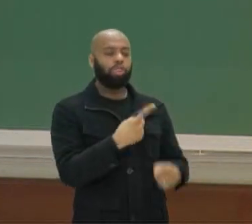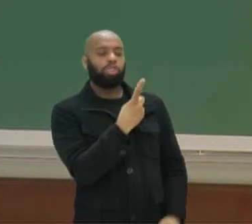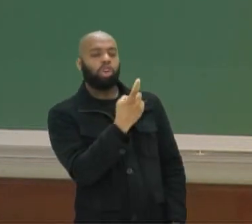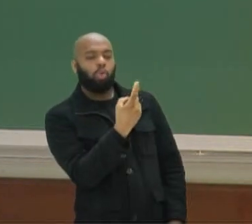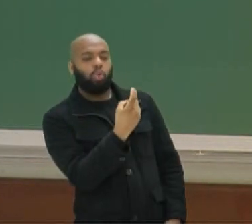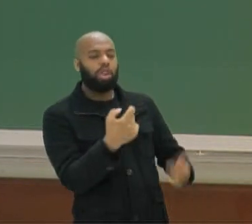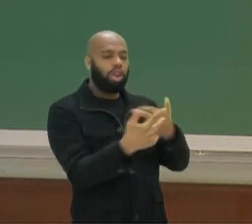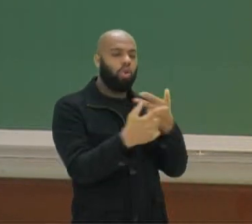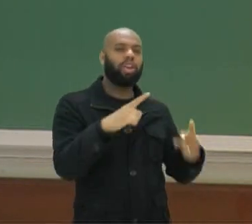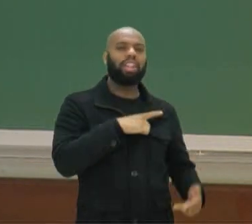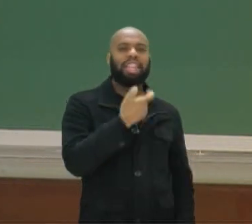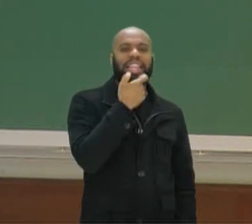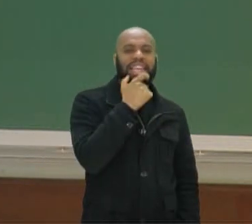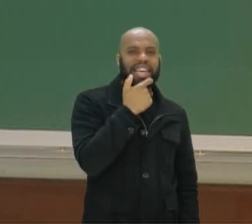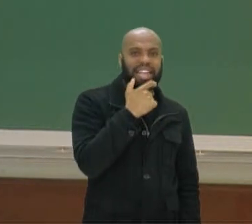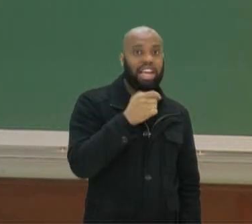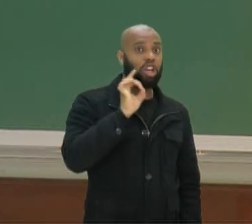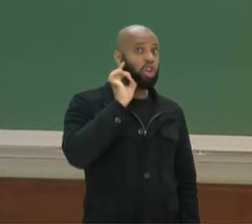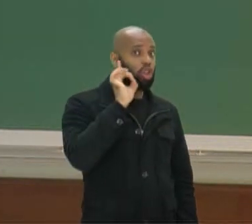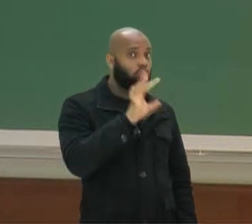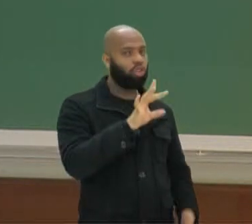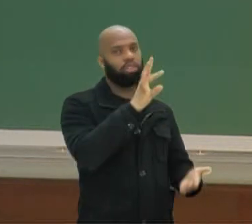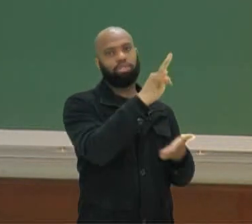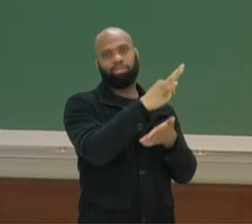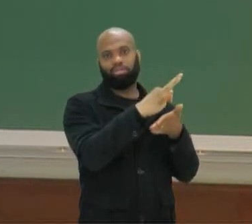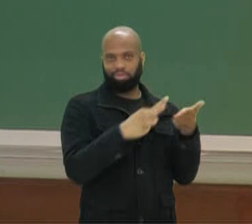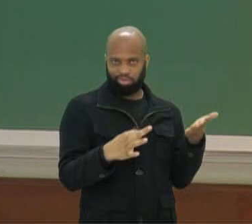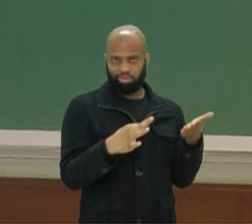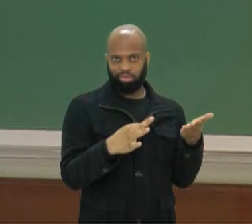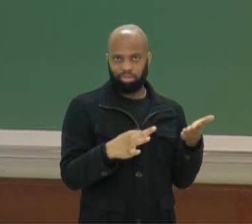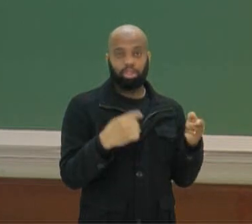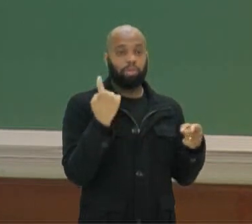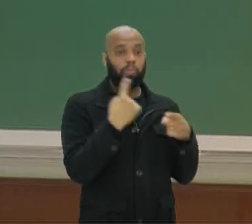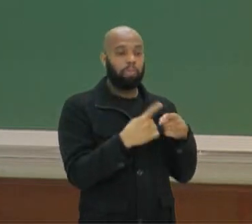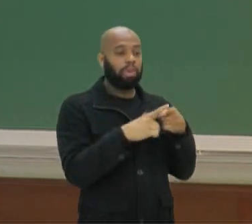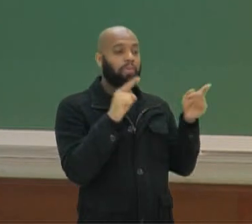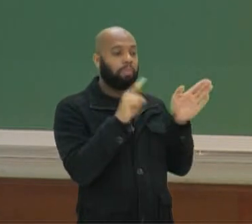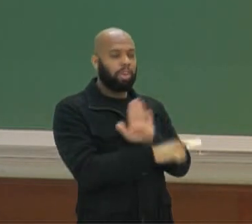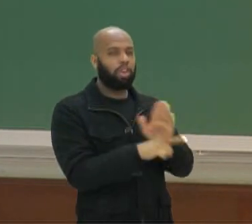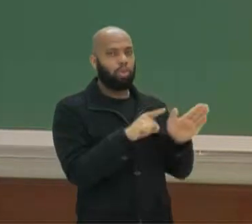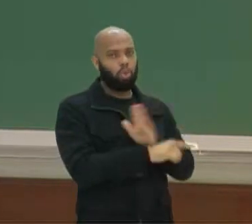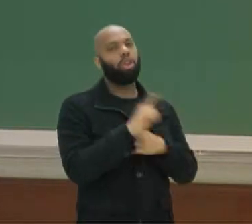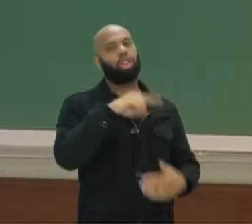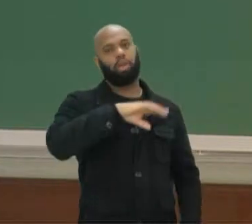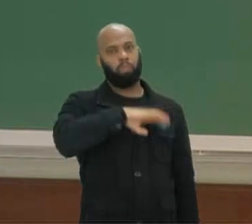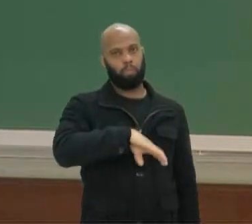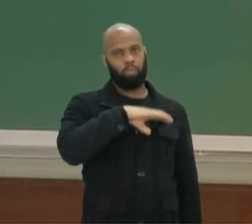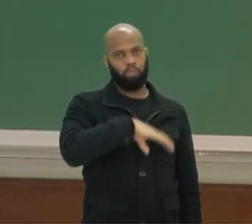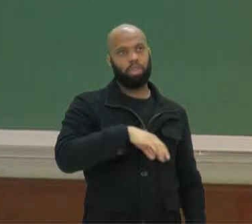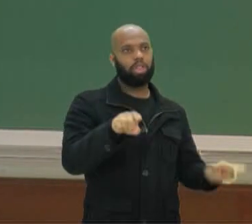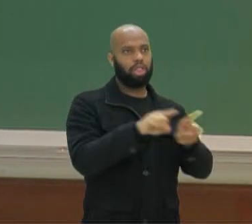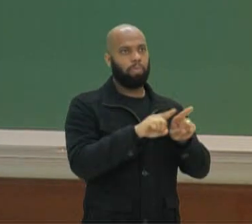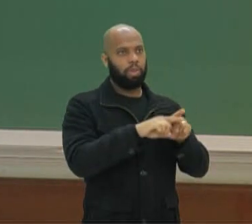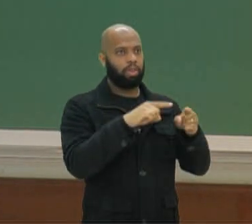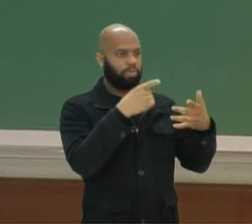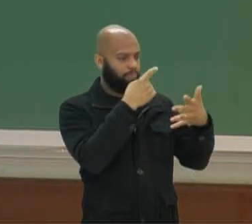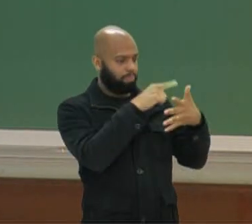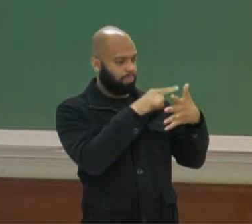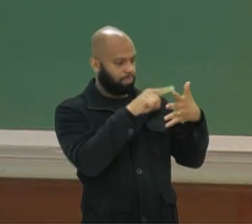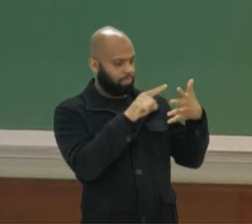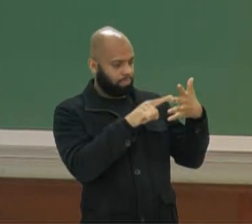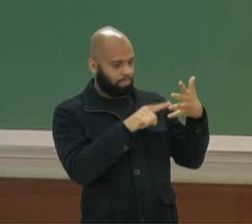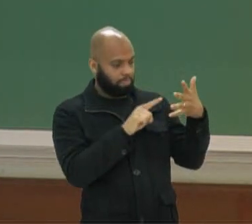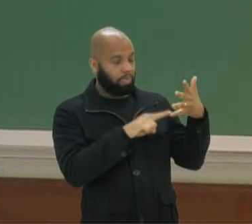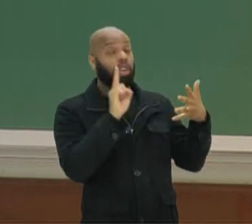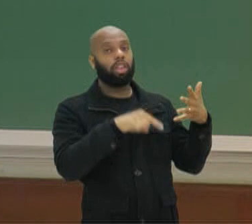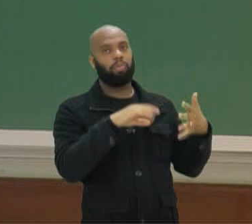que vai estar em inglês, eu lembro que eu falei isso nas aulas atrás, a única coisa que vai estar em inglês é o texto, porque o enunciado e as alternativas é sempre em língua portuguesa,